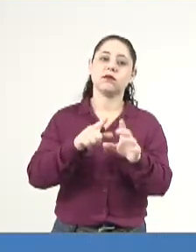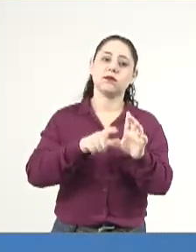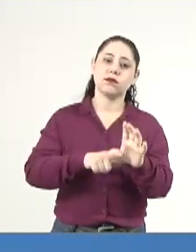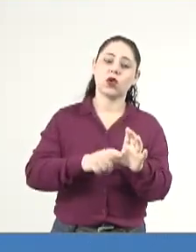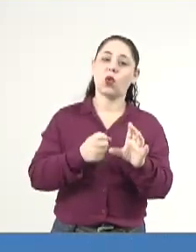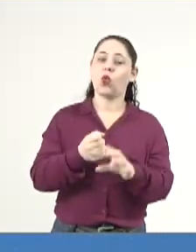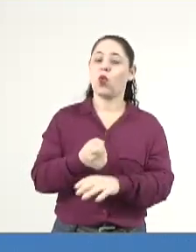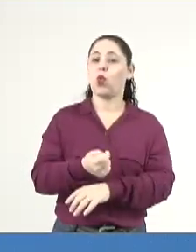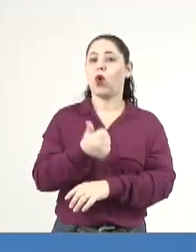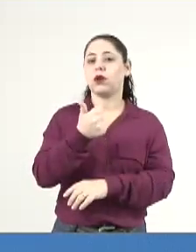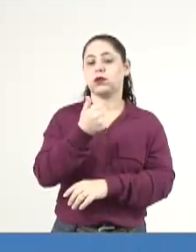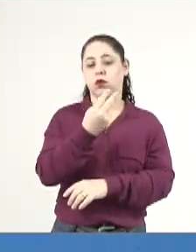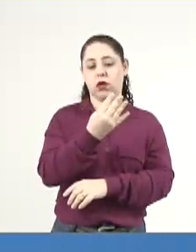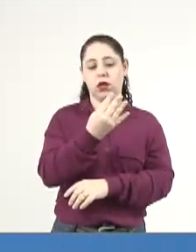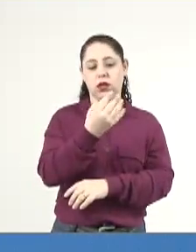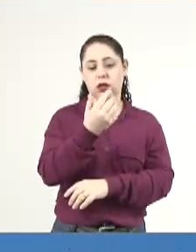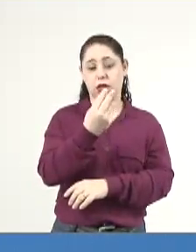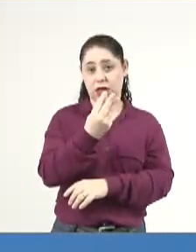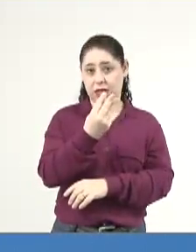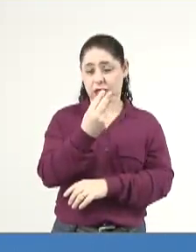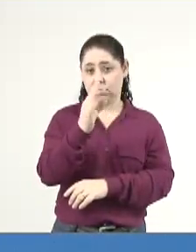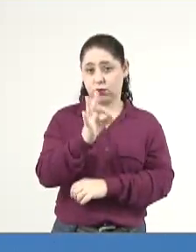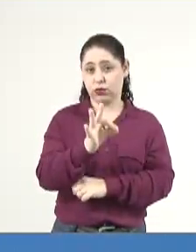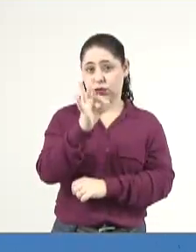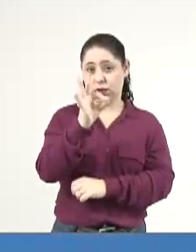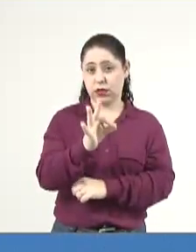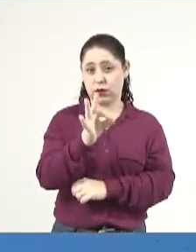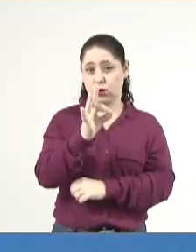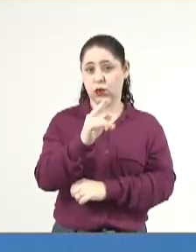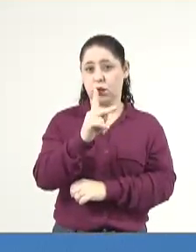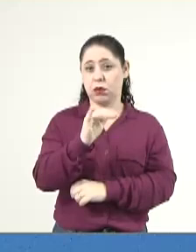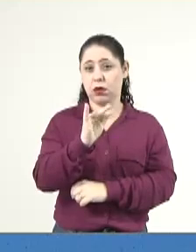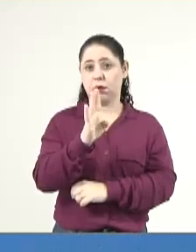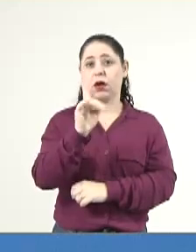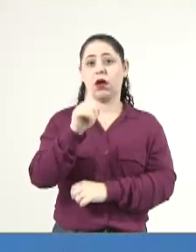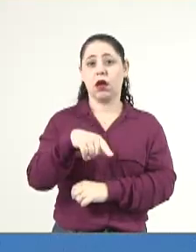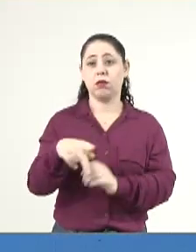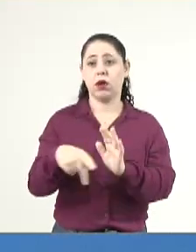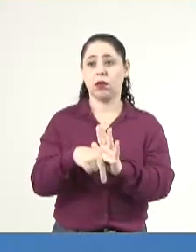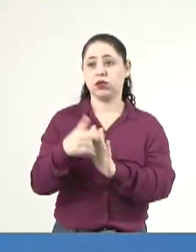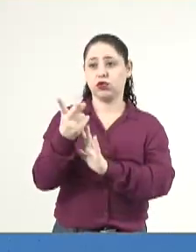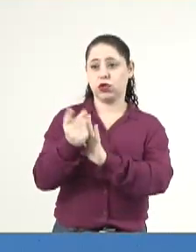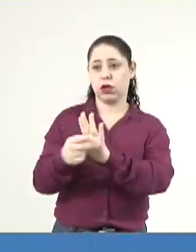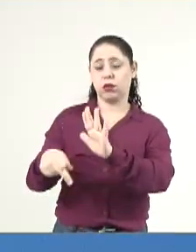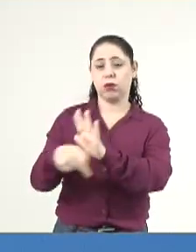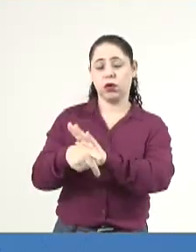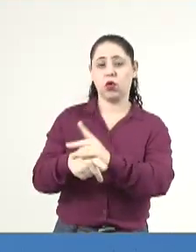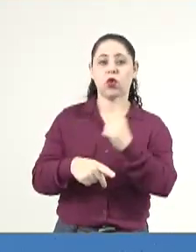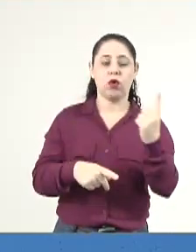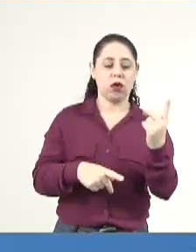quase 43% do PIB é governo. Você imagina, para cada R$1 que se gasta na economia